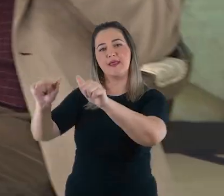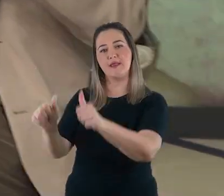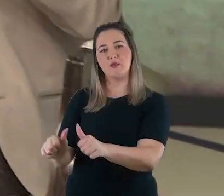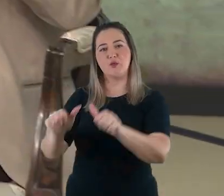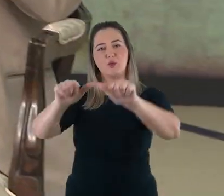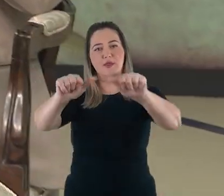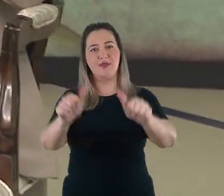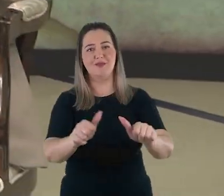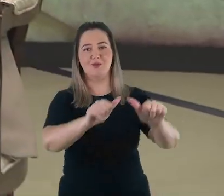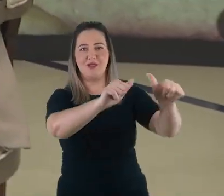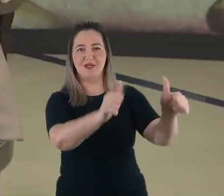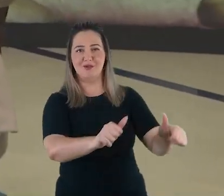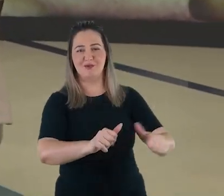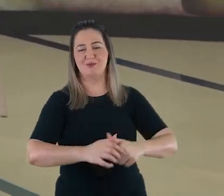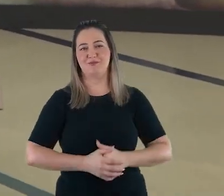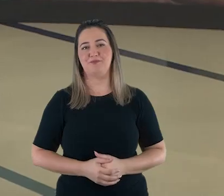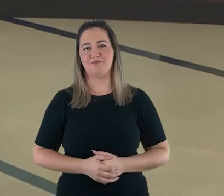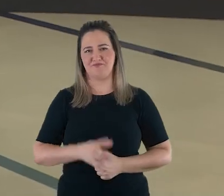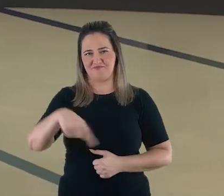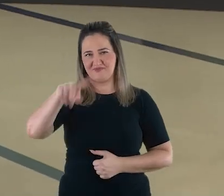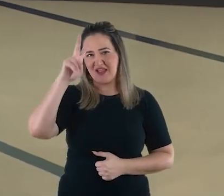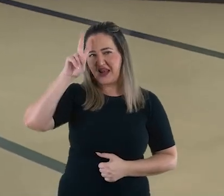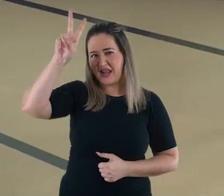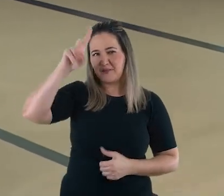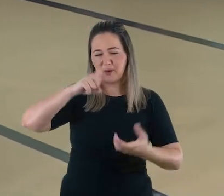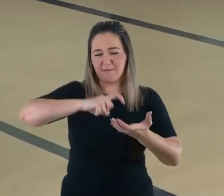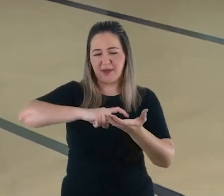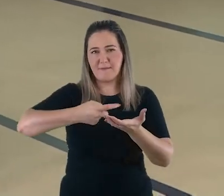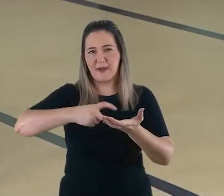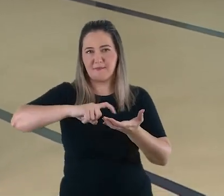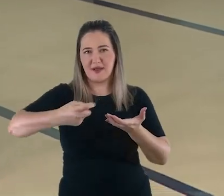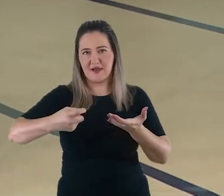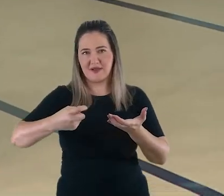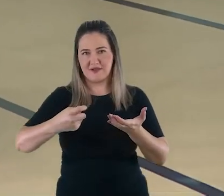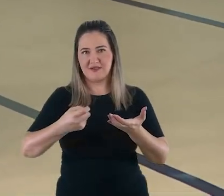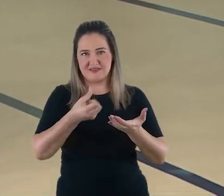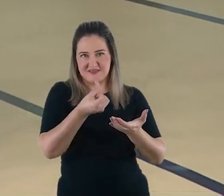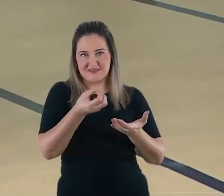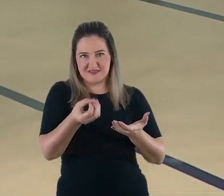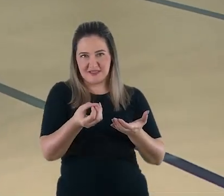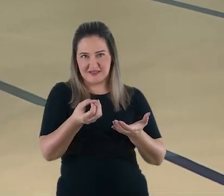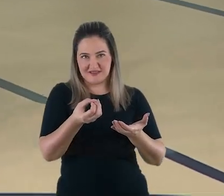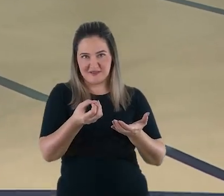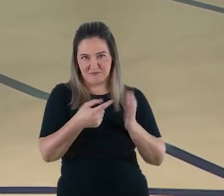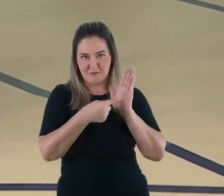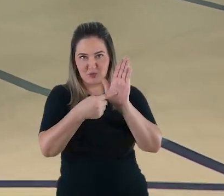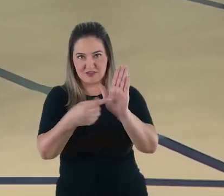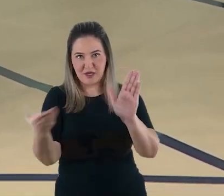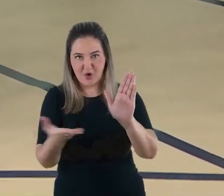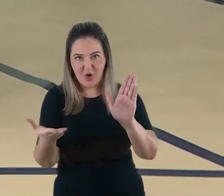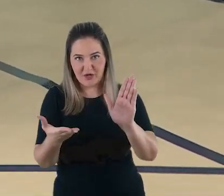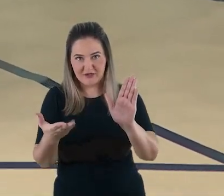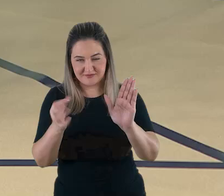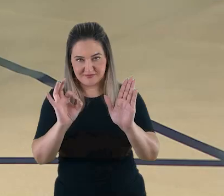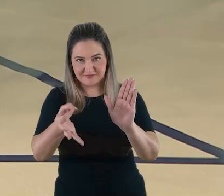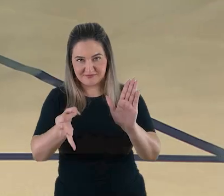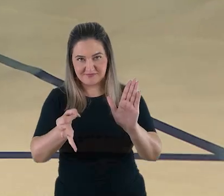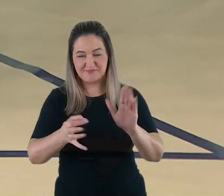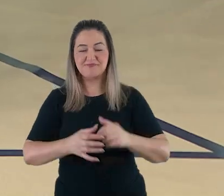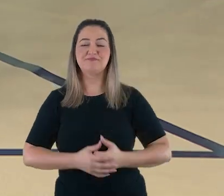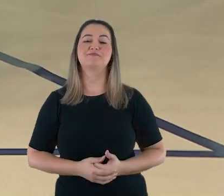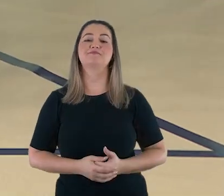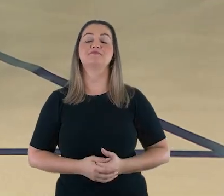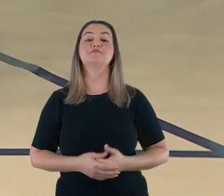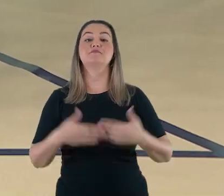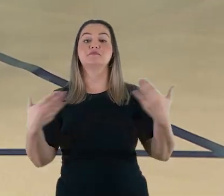você. Você se lembra do símbolo cuneiforme do número 60 que eu mostrei na tela, não lembra? Ainda está fresco na sua mente. Pois bem,